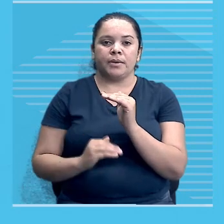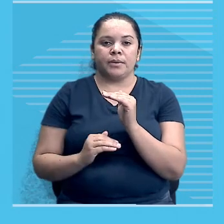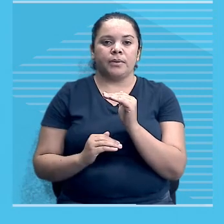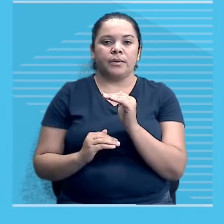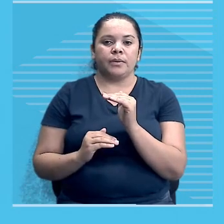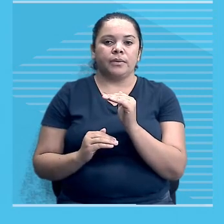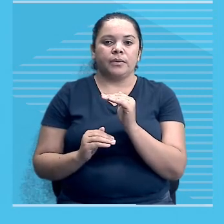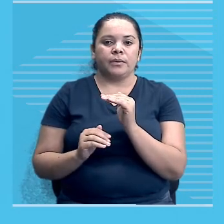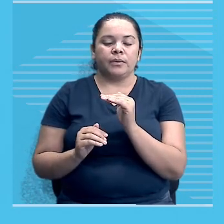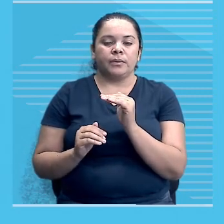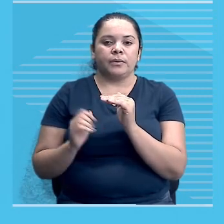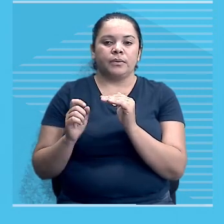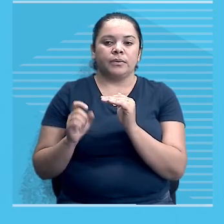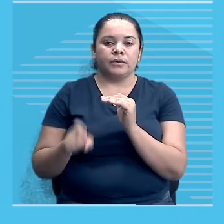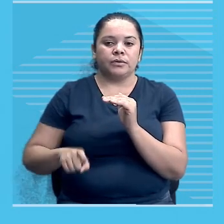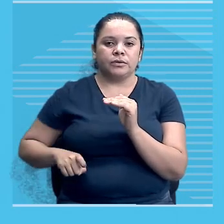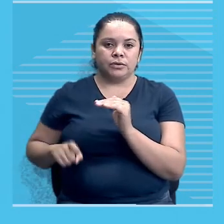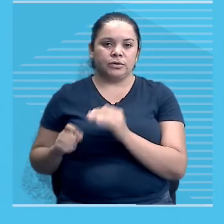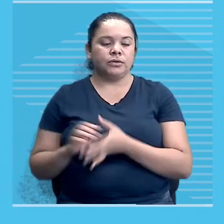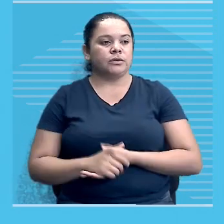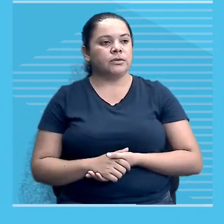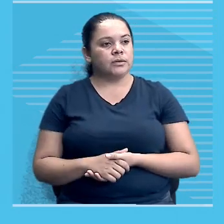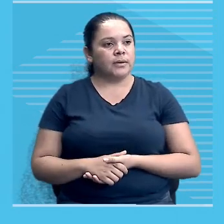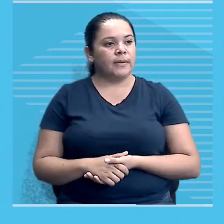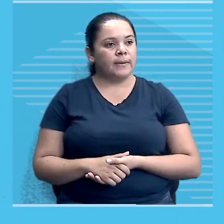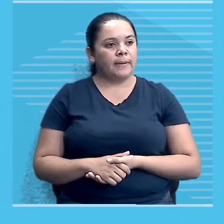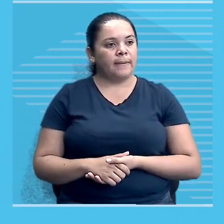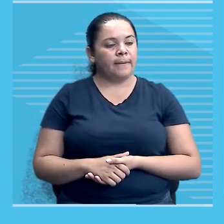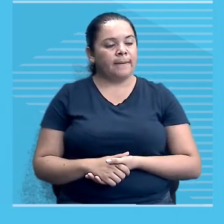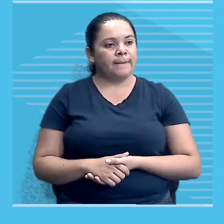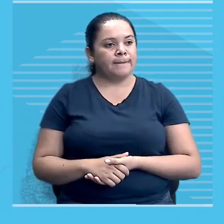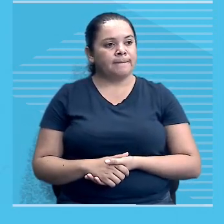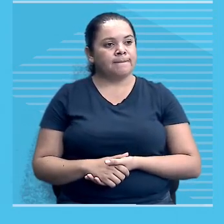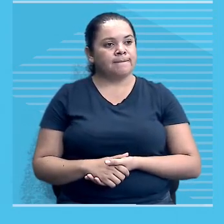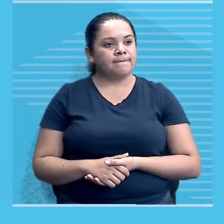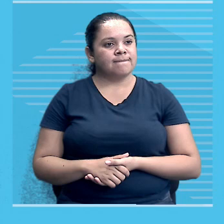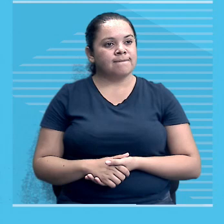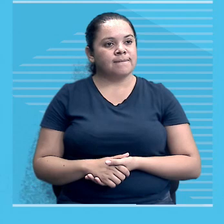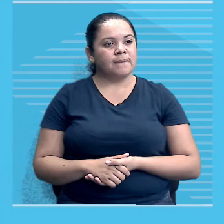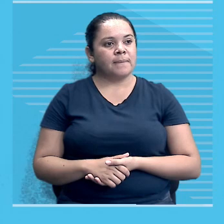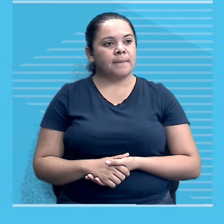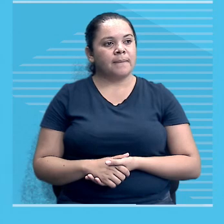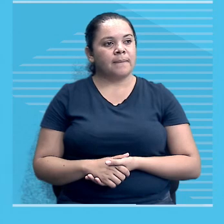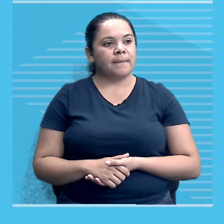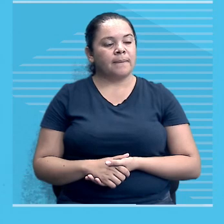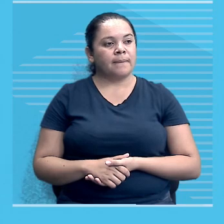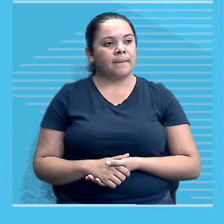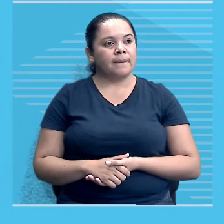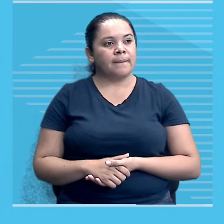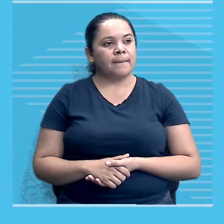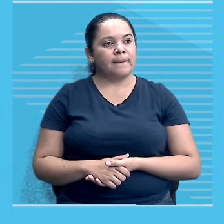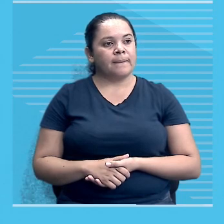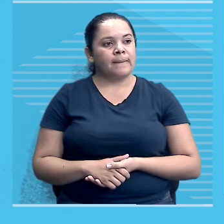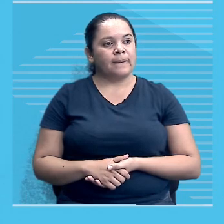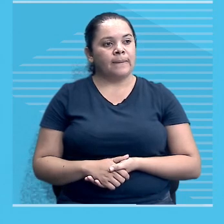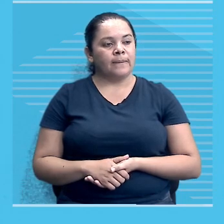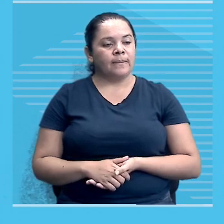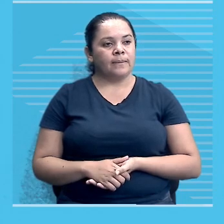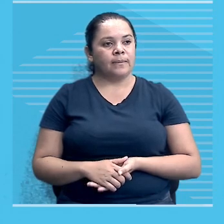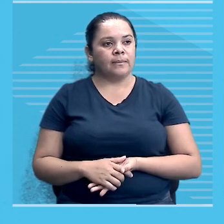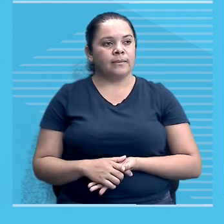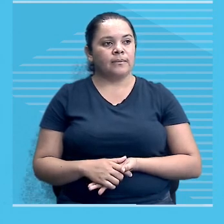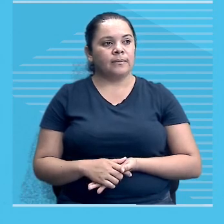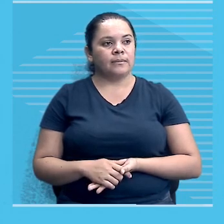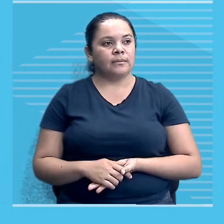deles é menor do que X a beleza é jovens olha só